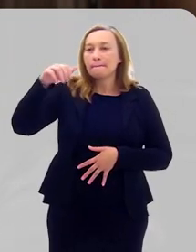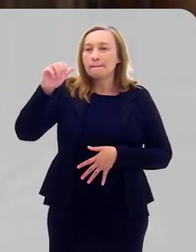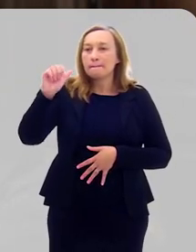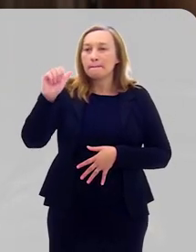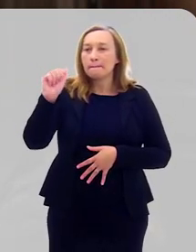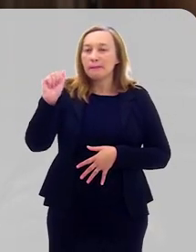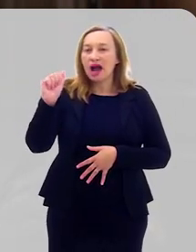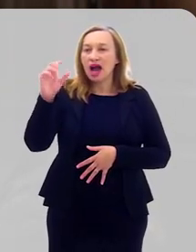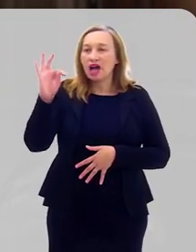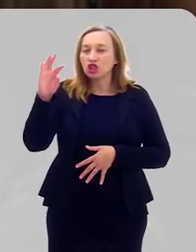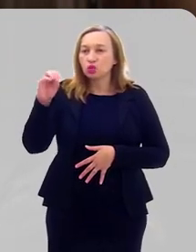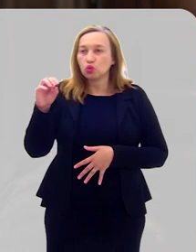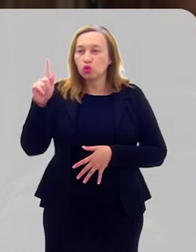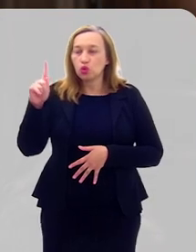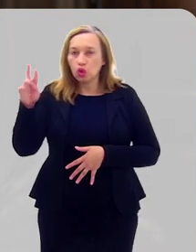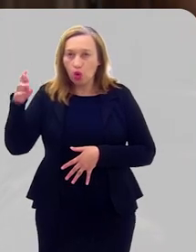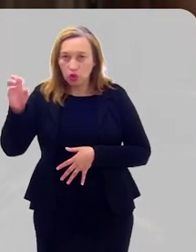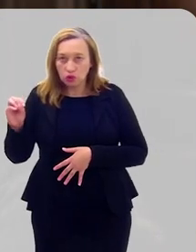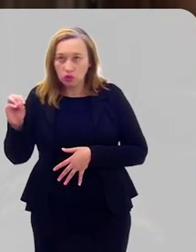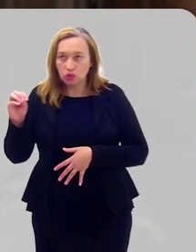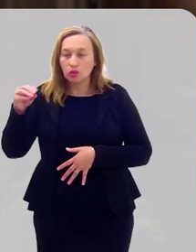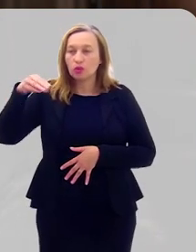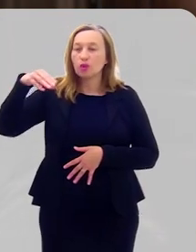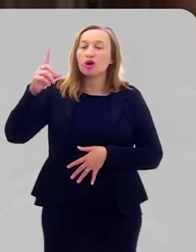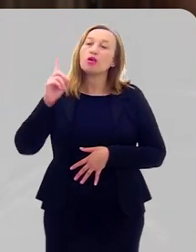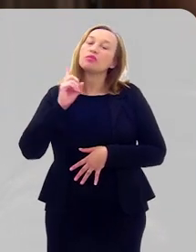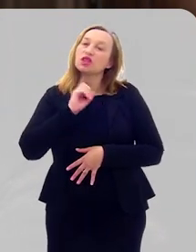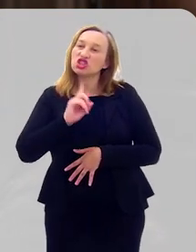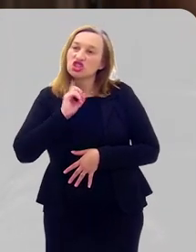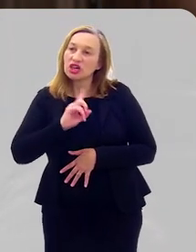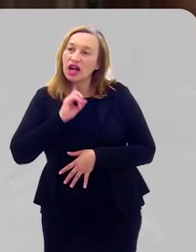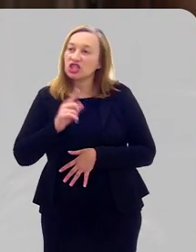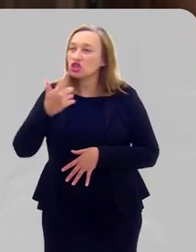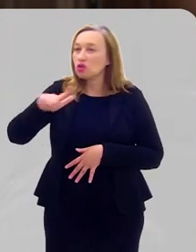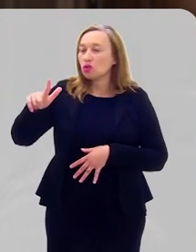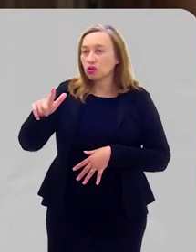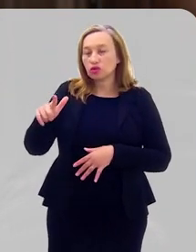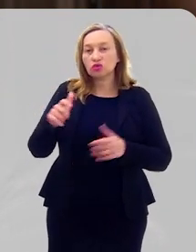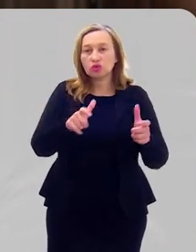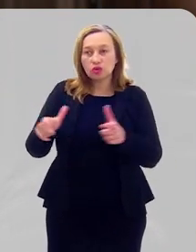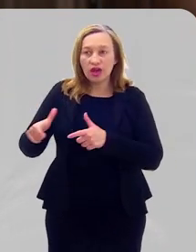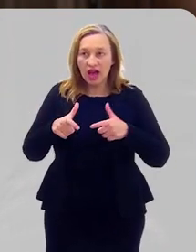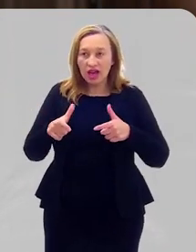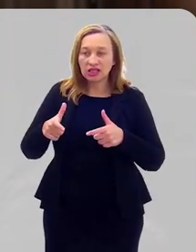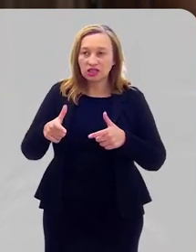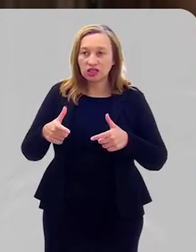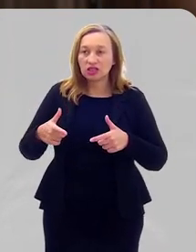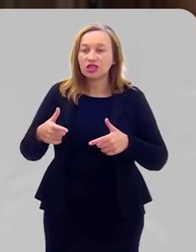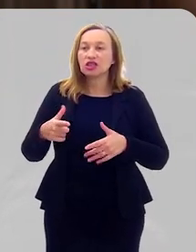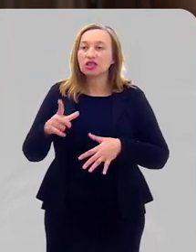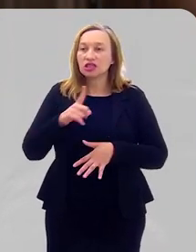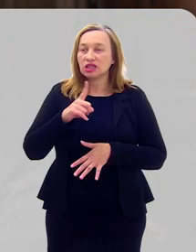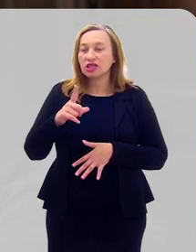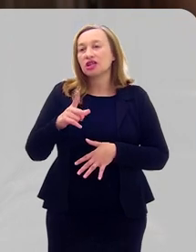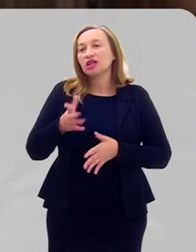um nasceu num lugar. Olha. E eu fui nascido e criado dentro do evangelho, com a minha mãe, meu pai. Uhum. Mas chegou na década de